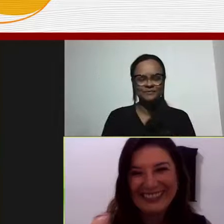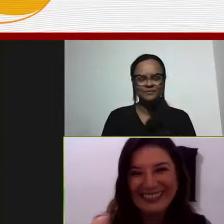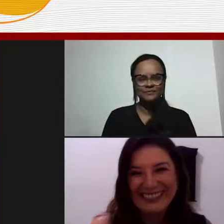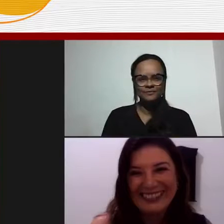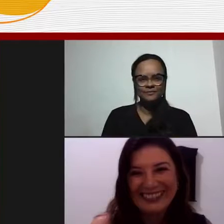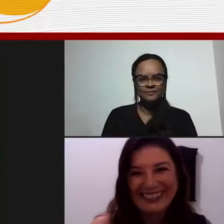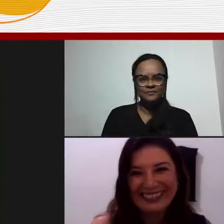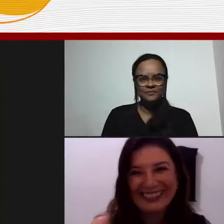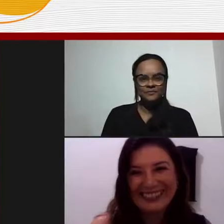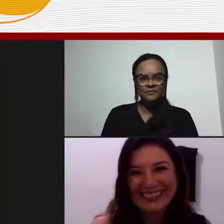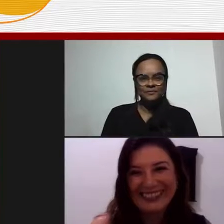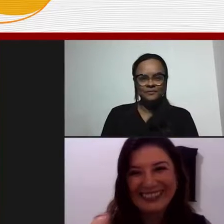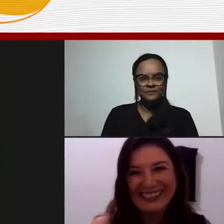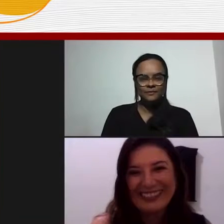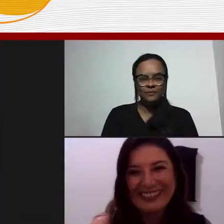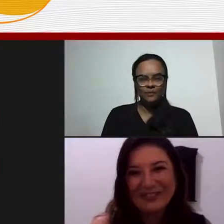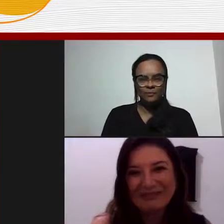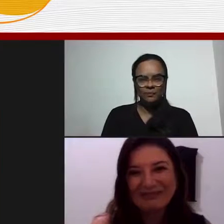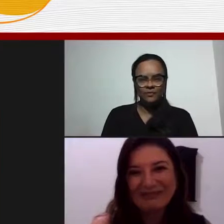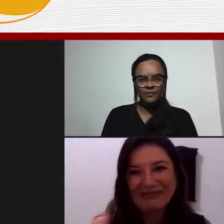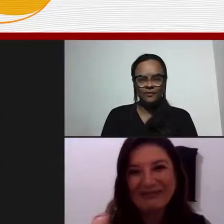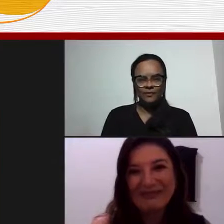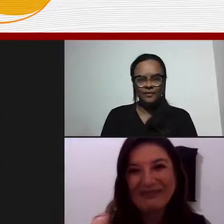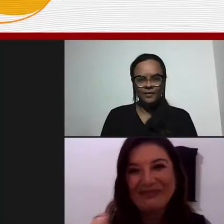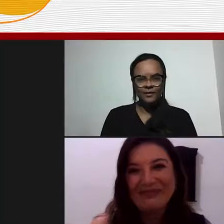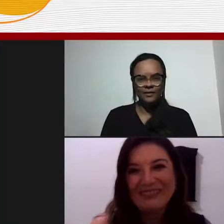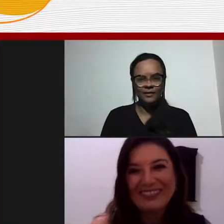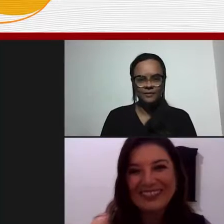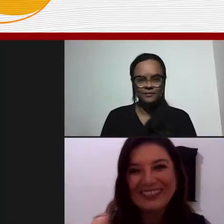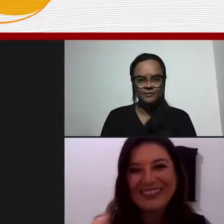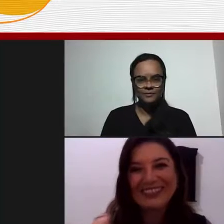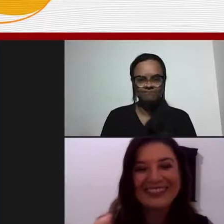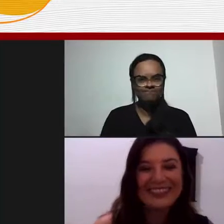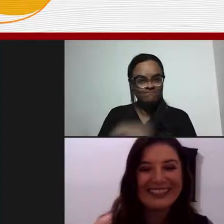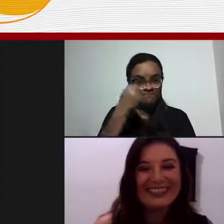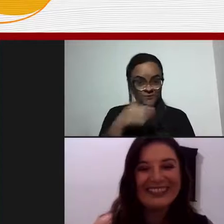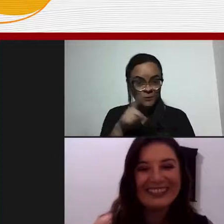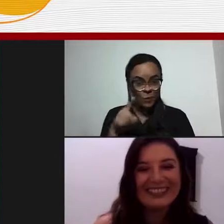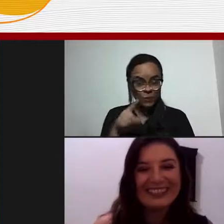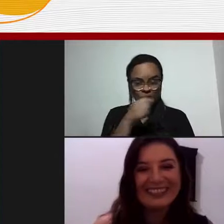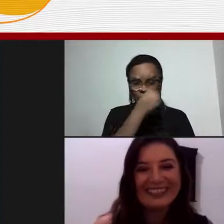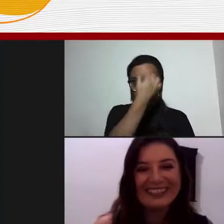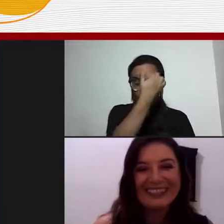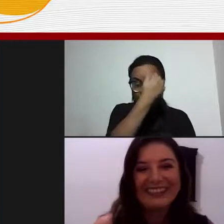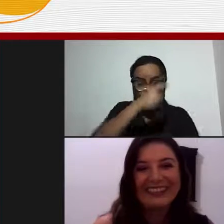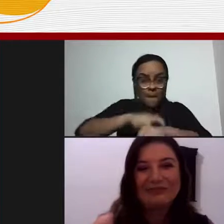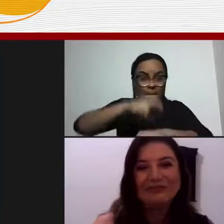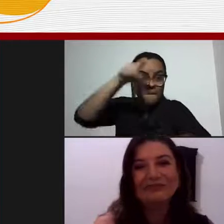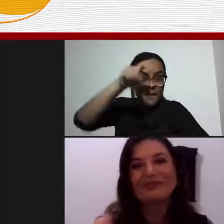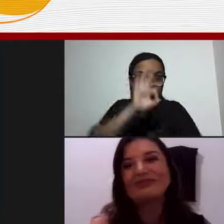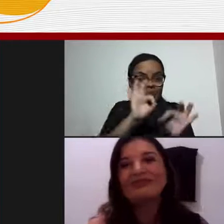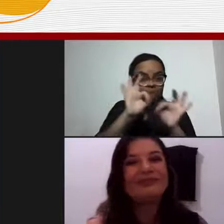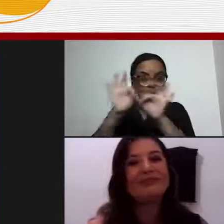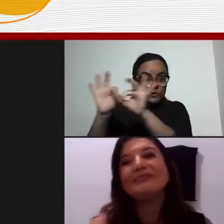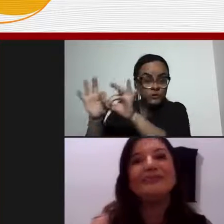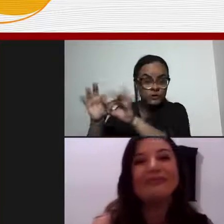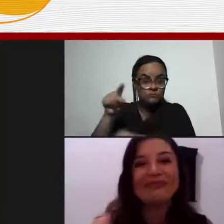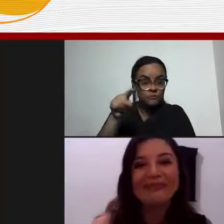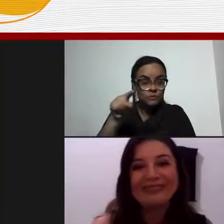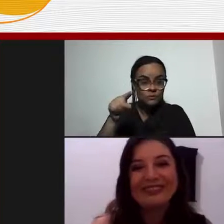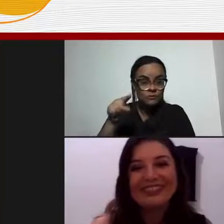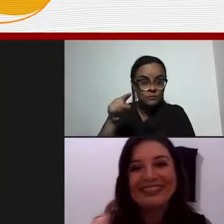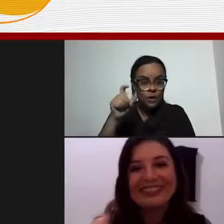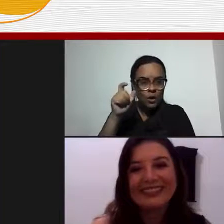Eu te agradeço. Momento, aí, pode falar, André, vai lá. Aquele momento, Clodoaldo, em que você